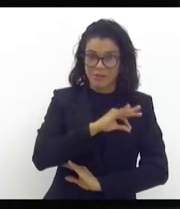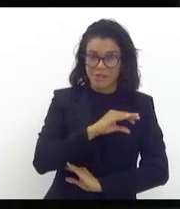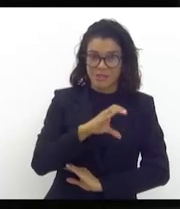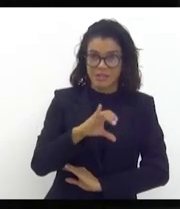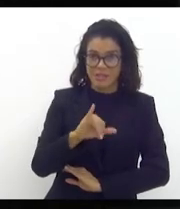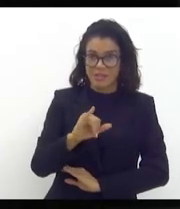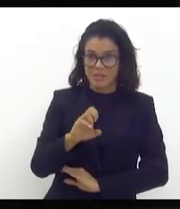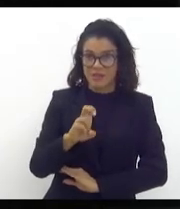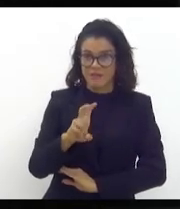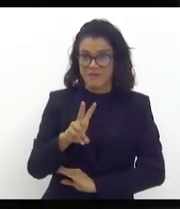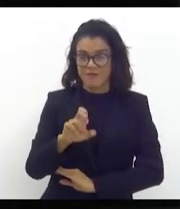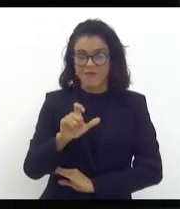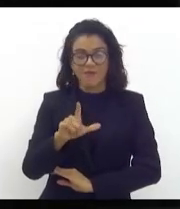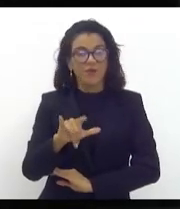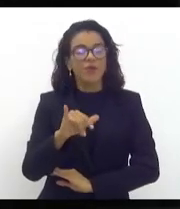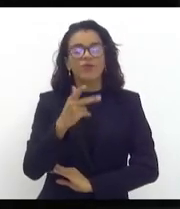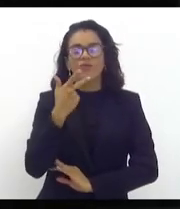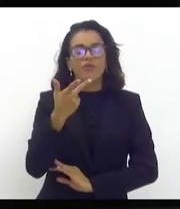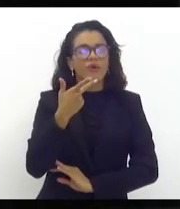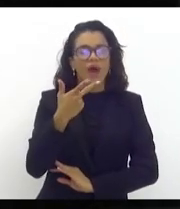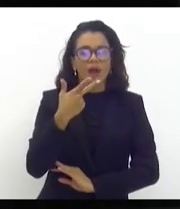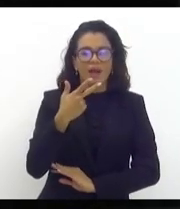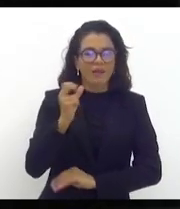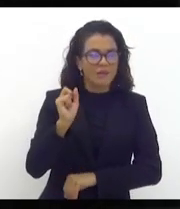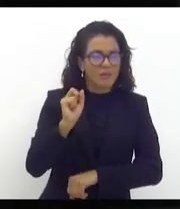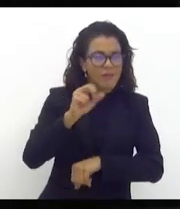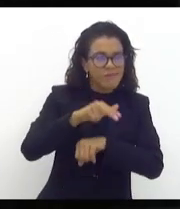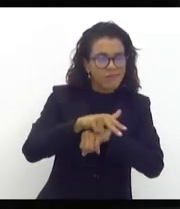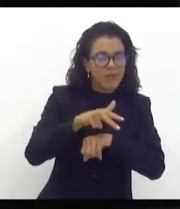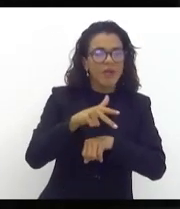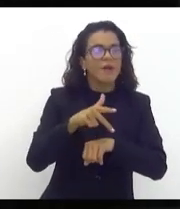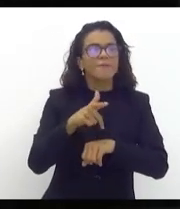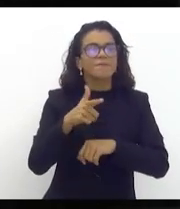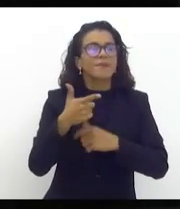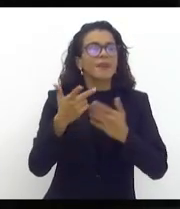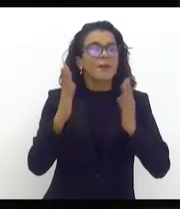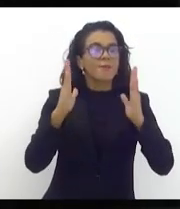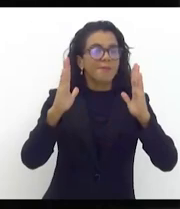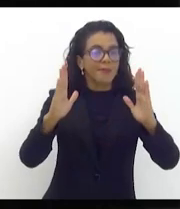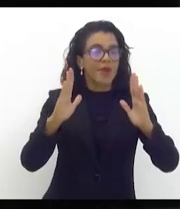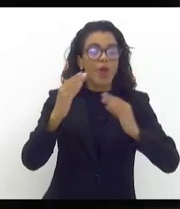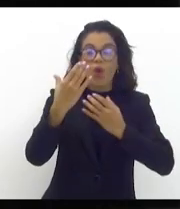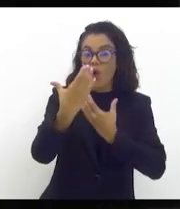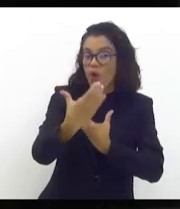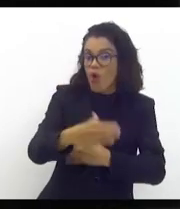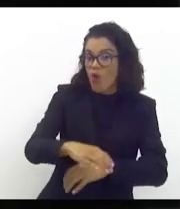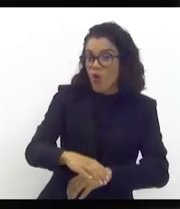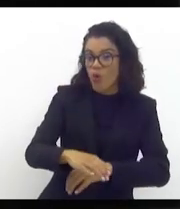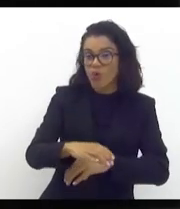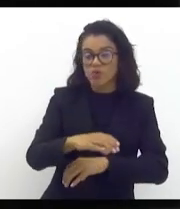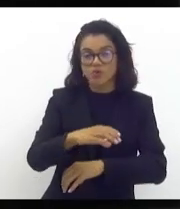a questão, o ingresso na Polícia Civil se daria através de concurso para o